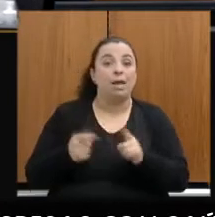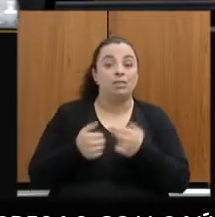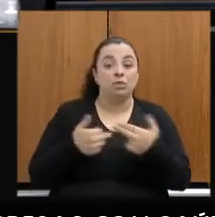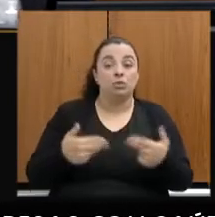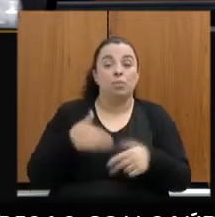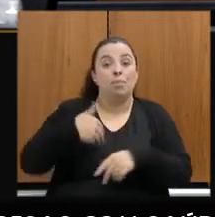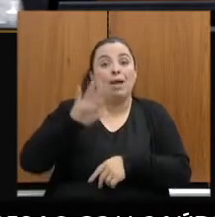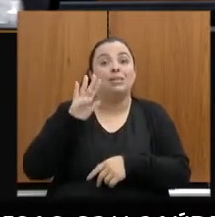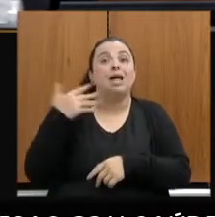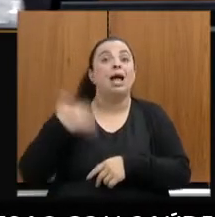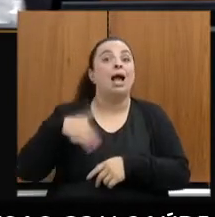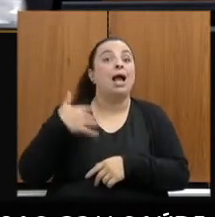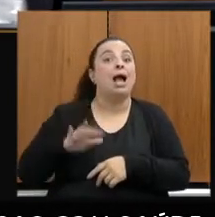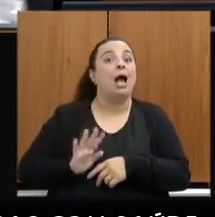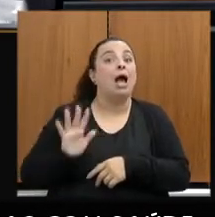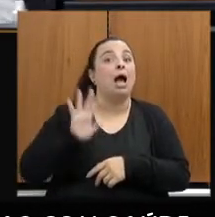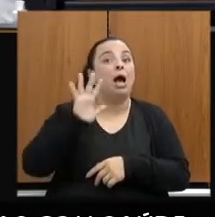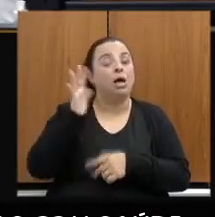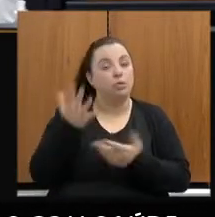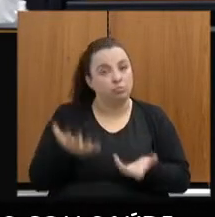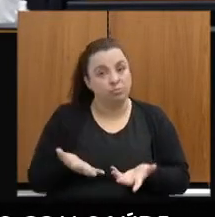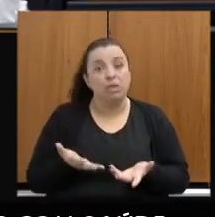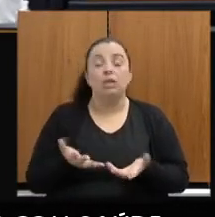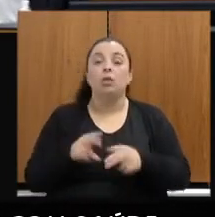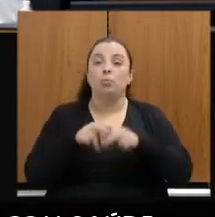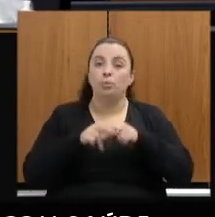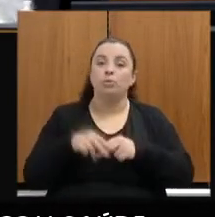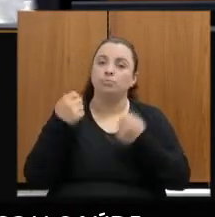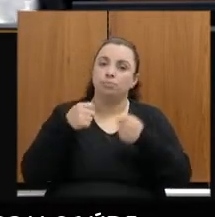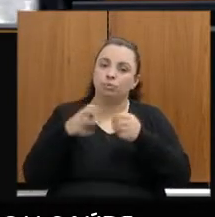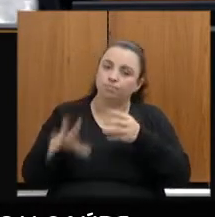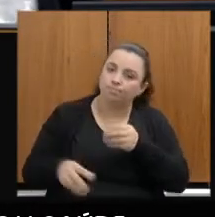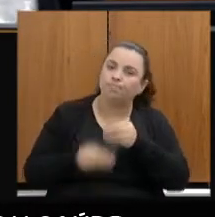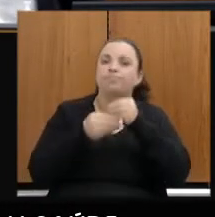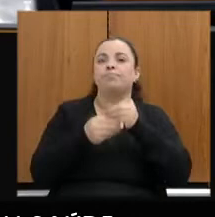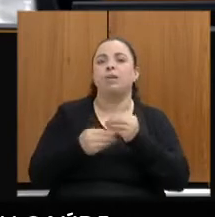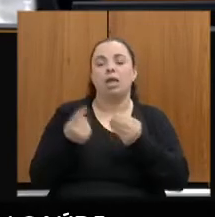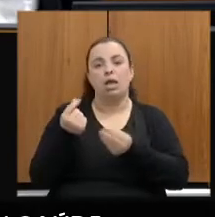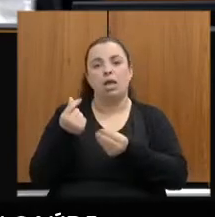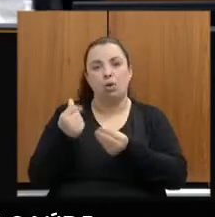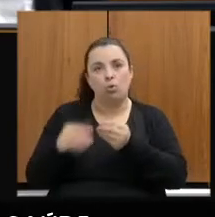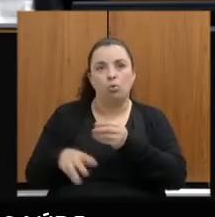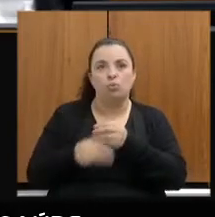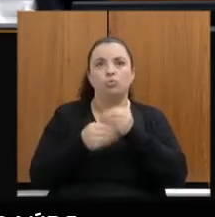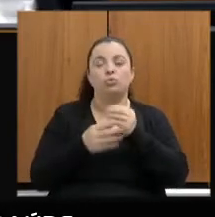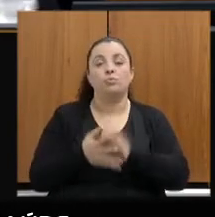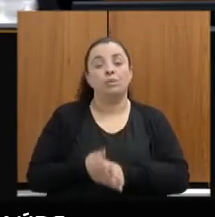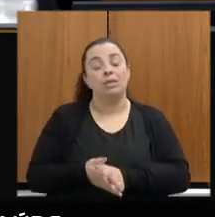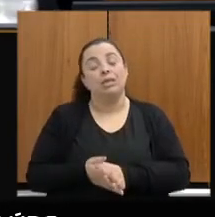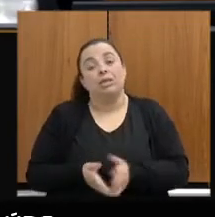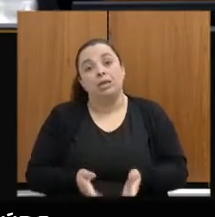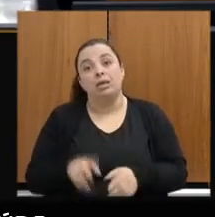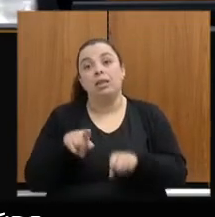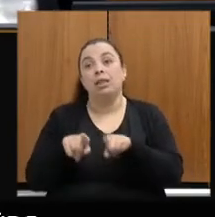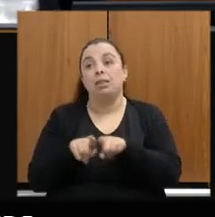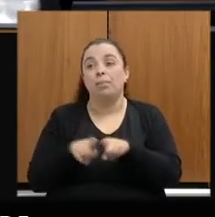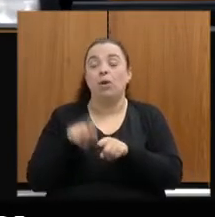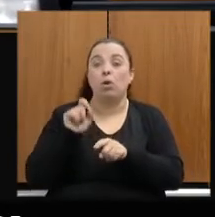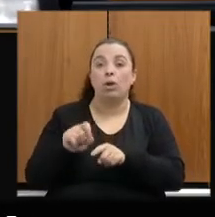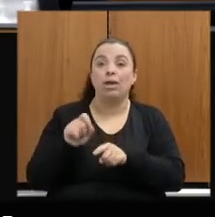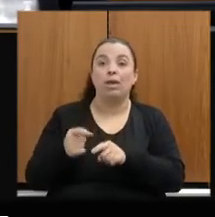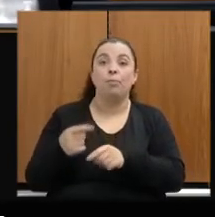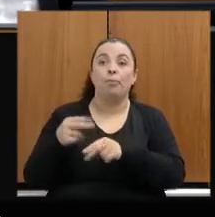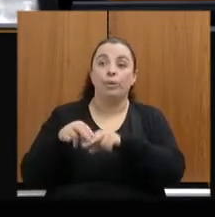e também e com a obra parada com tempo né Nós temos que lembrar que muito dessas obras foi